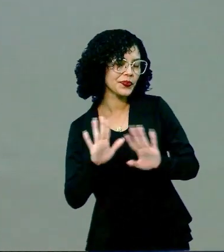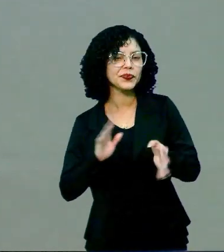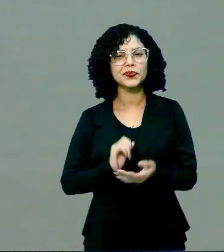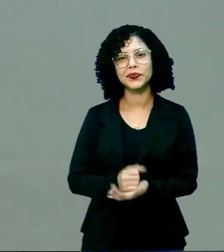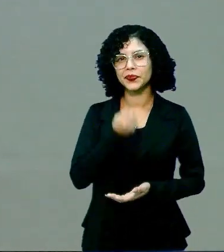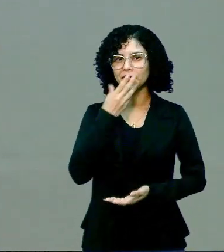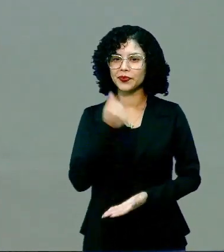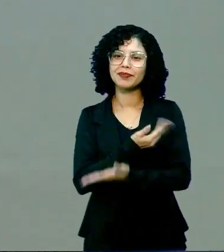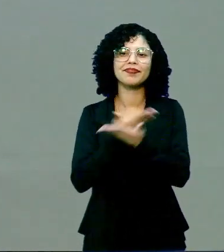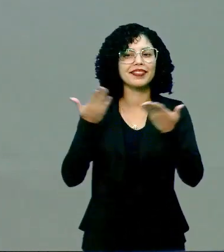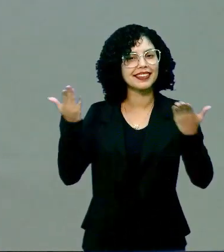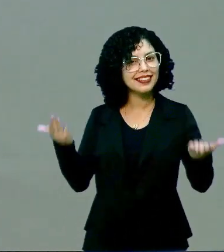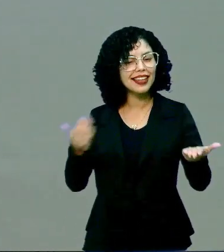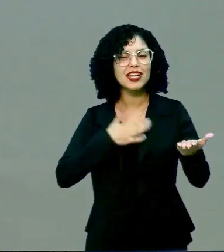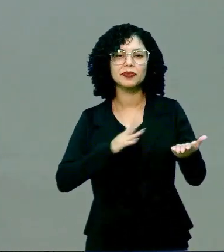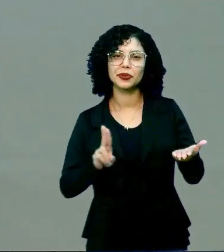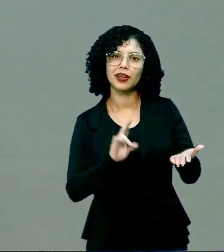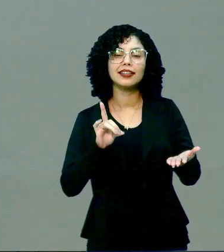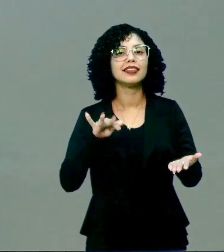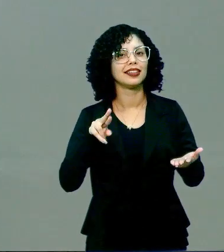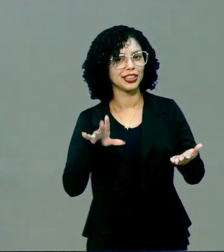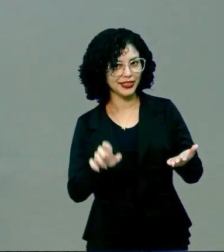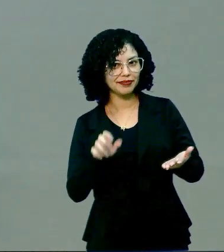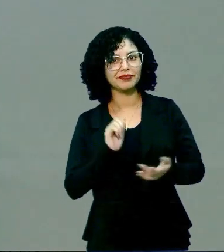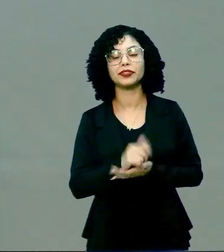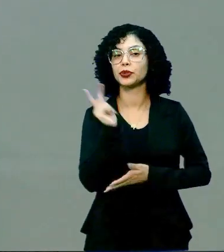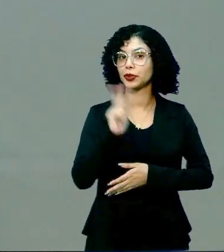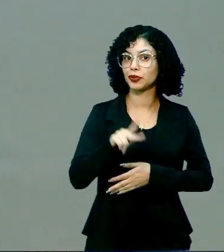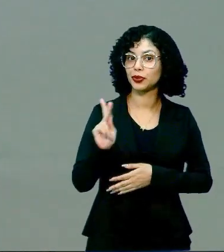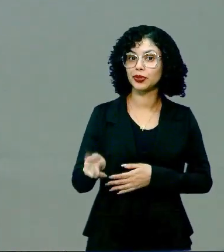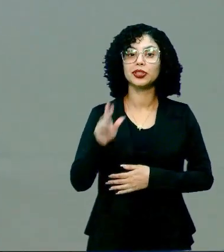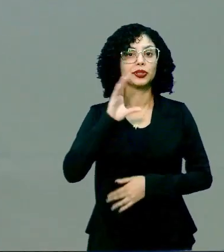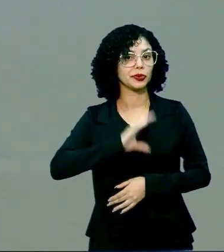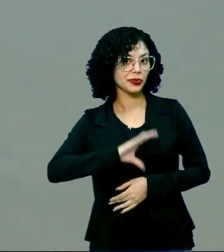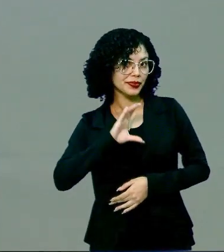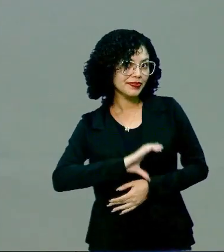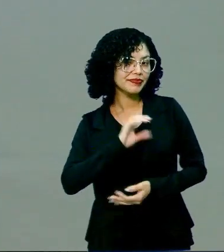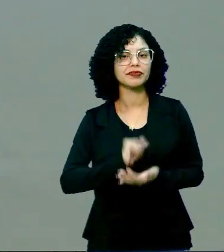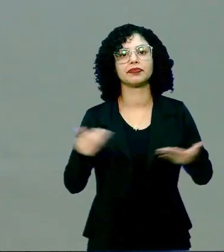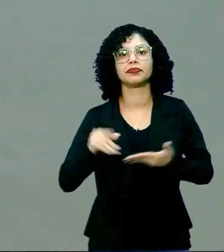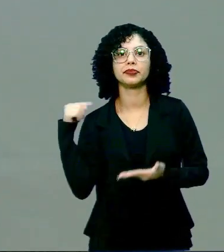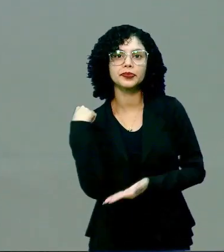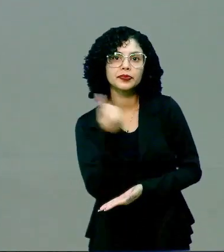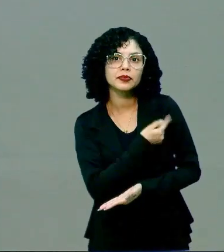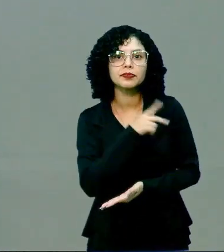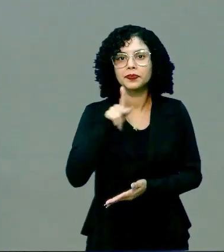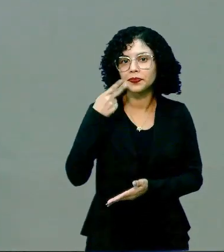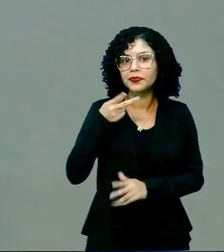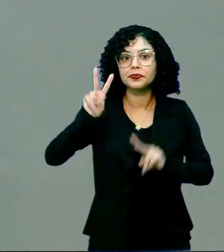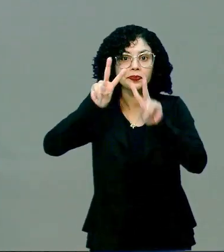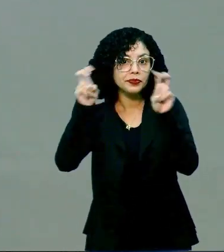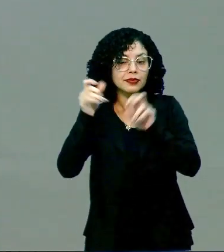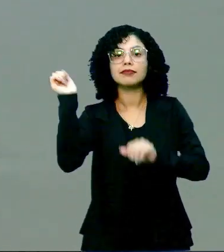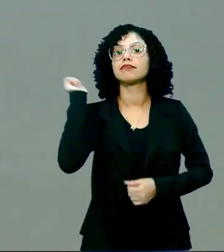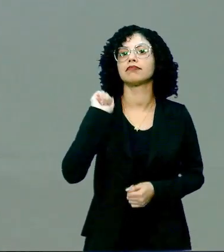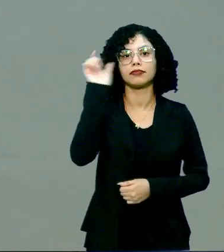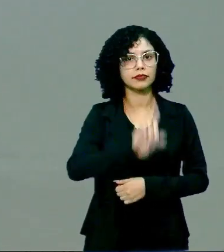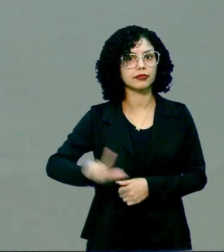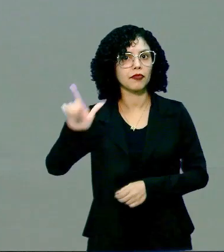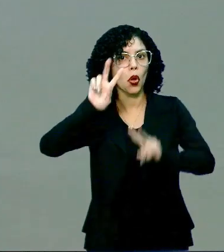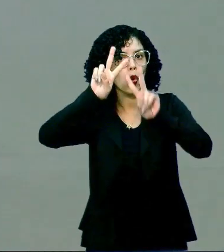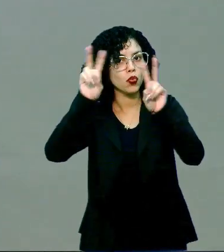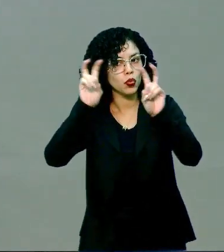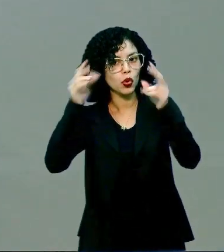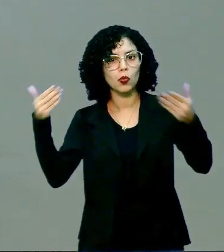Olá, pessoal, tudo bem? Meu nome é Daniele Ximenes, professora de língua portuguesa. Hoje falaremos sobre literatura e